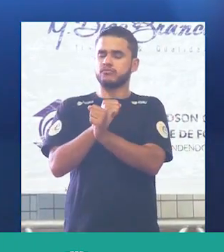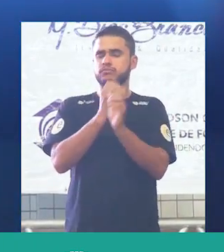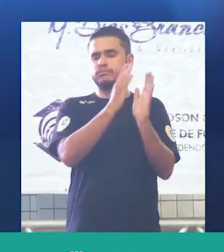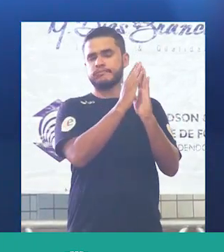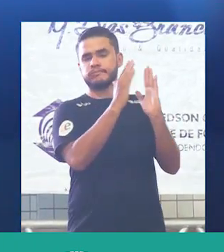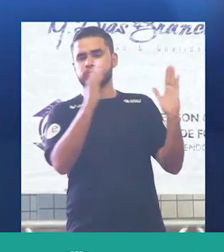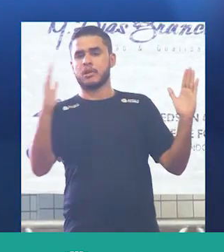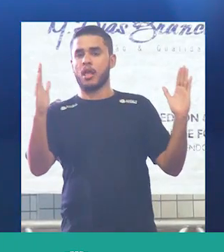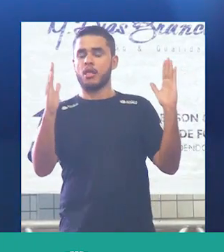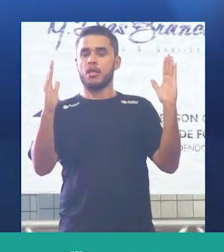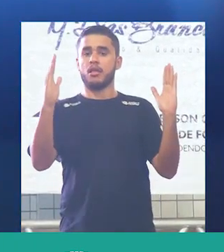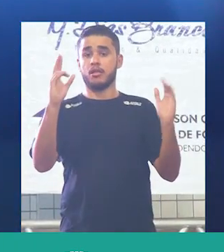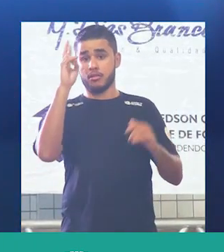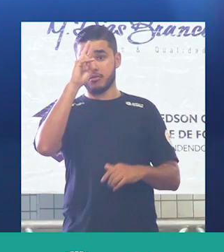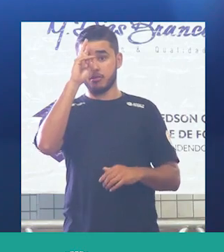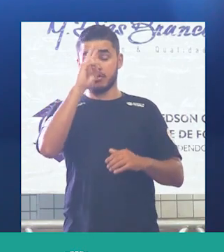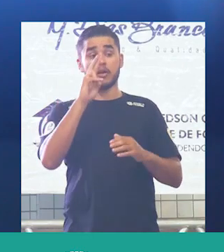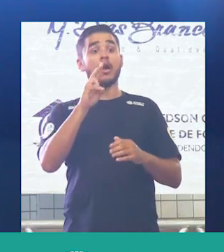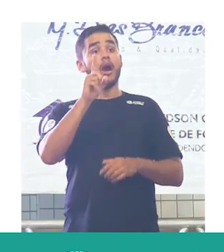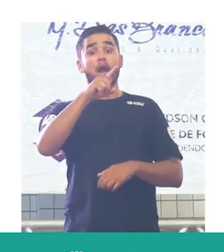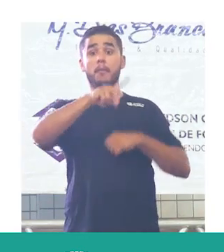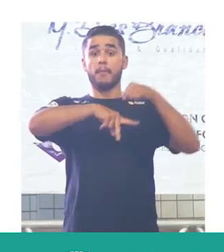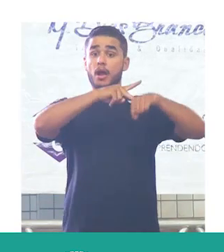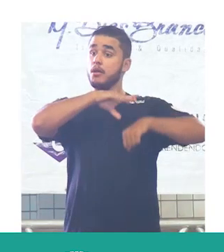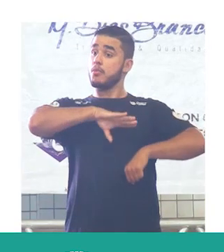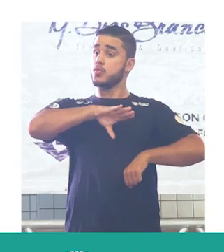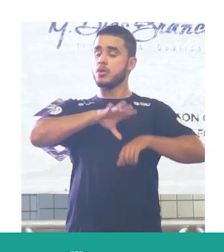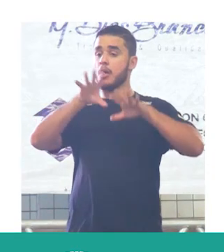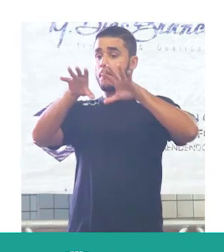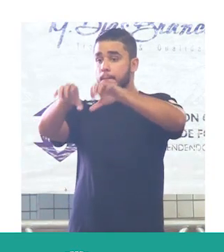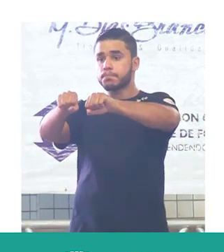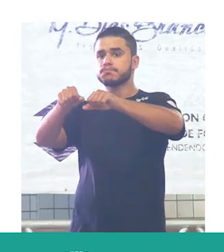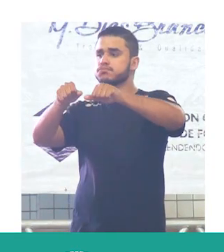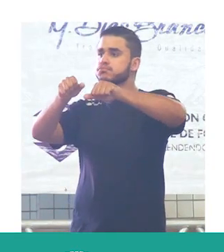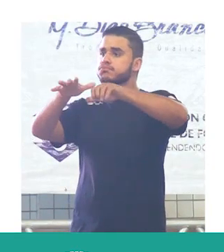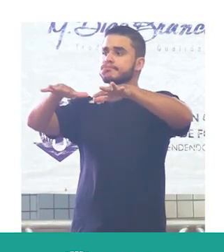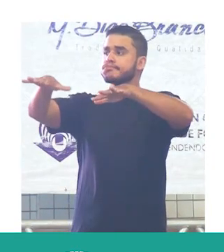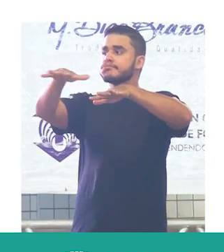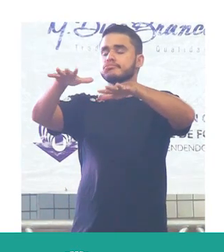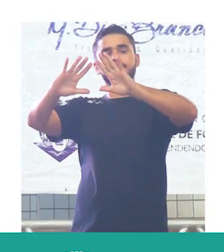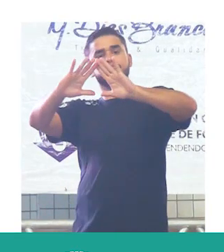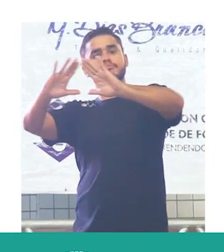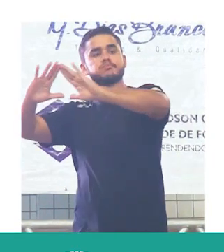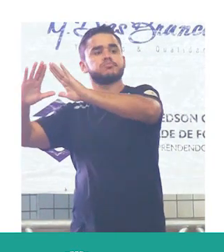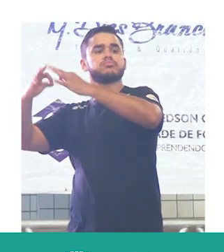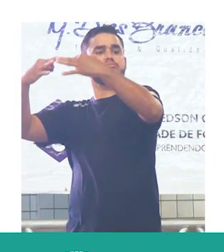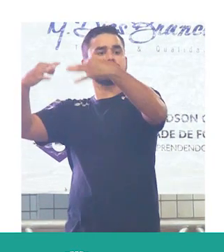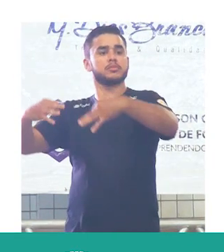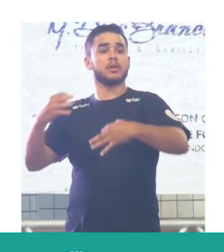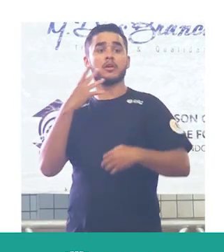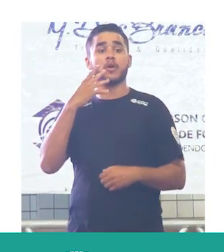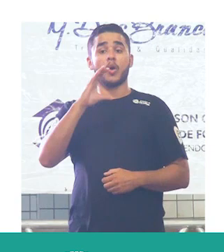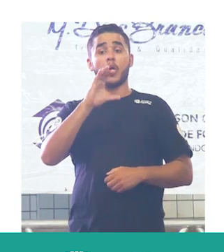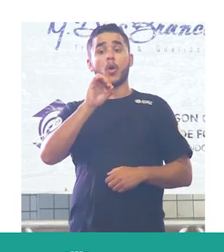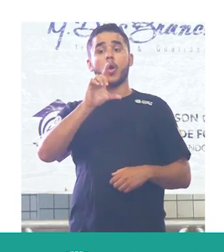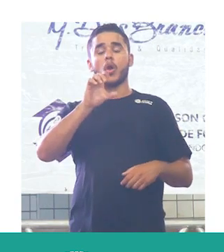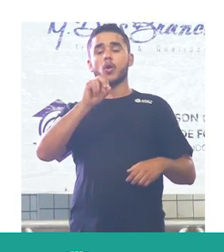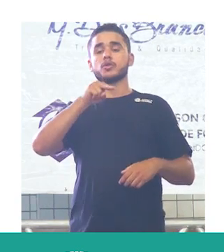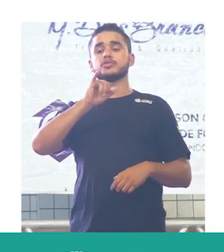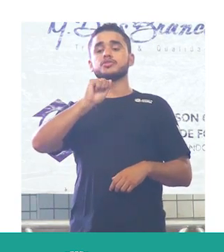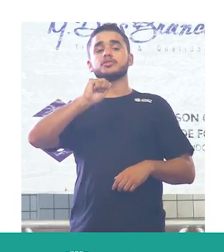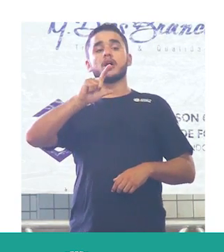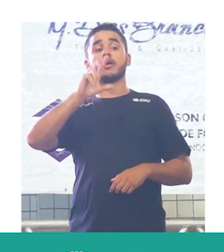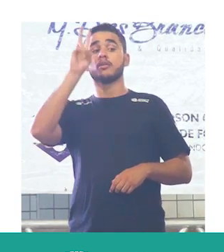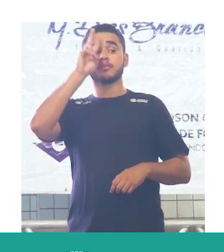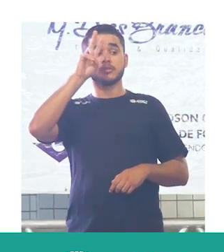estabeleceu durante o período colonial. Então bora, já dei essa aula aqui, hein? Foi o nosso primeiro encontro do ano. Nosso sistema